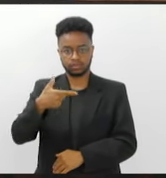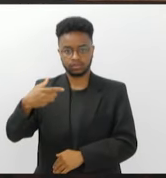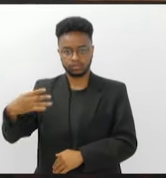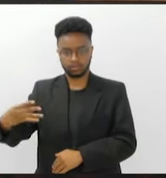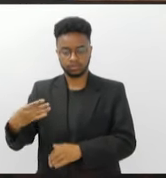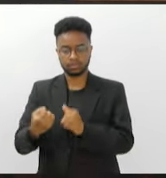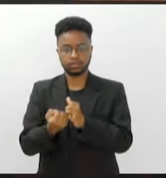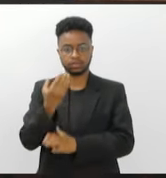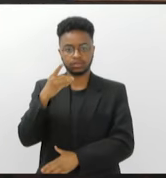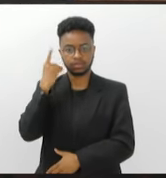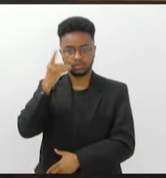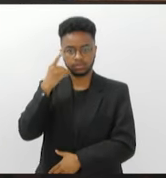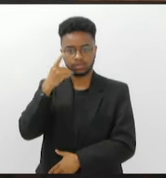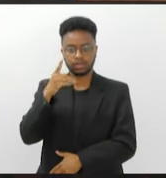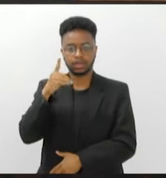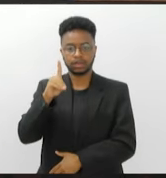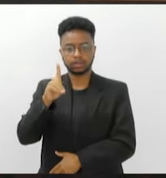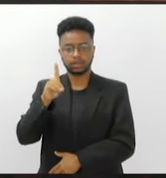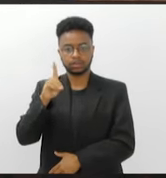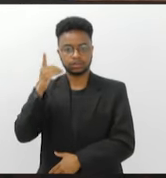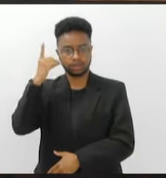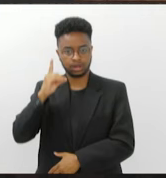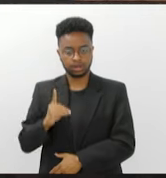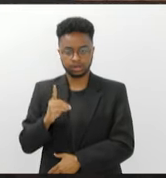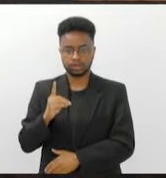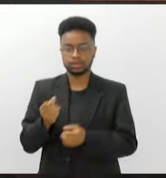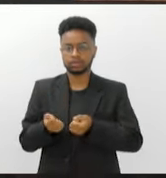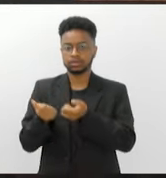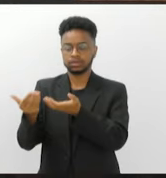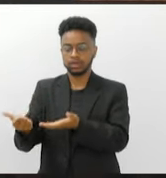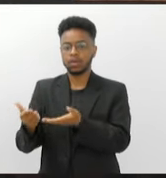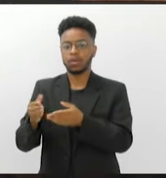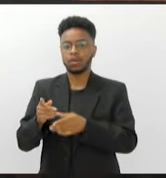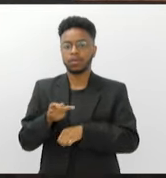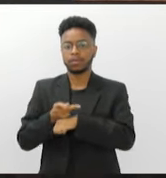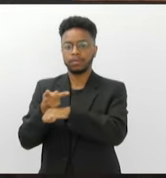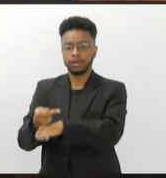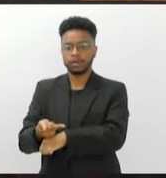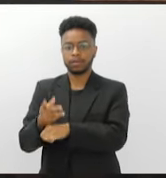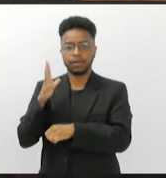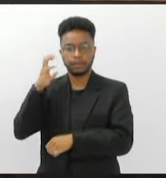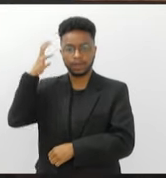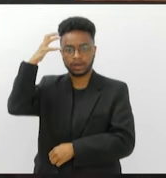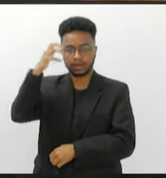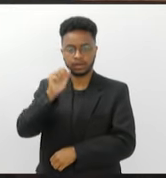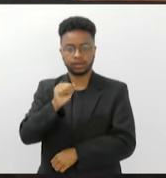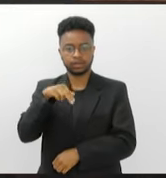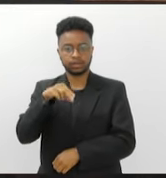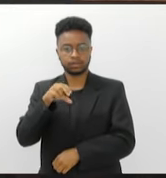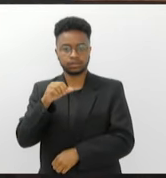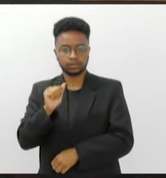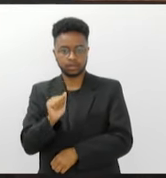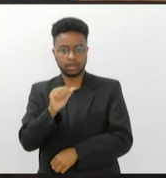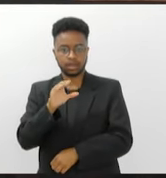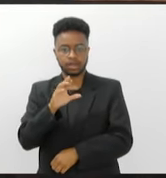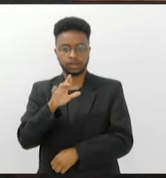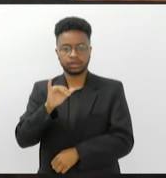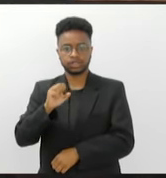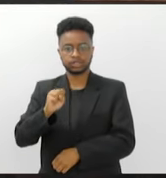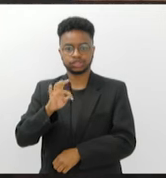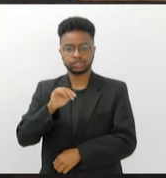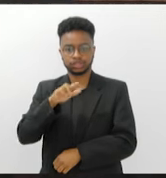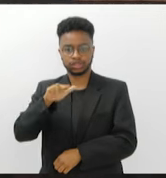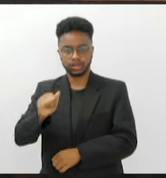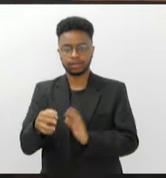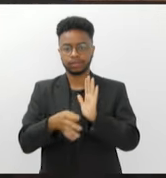autoria da deputada Dani Monteiro, que concede o prêmio Marielle Franco a Ana Cristina Costa Gomes. Parecer da Comissão de